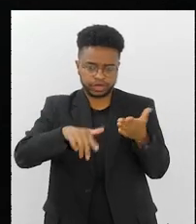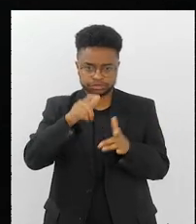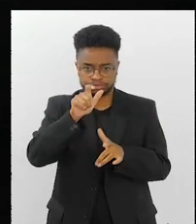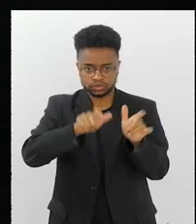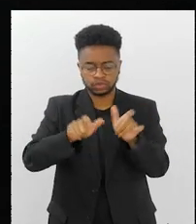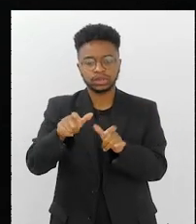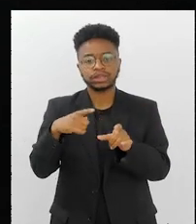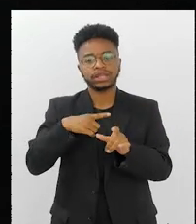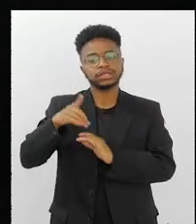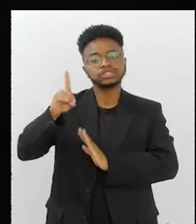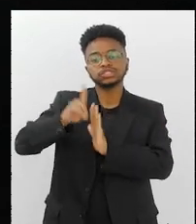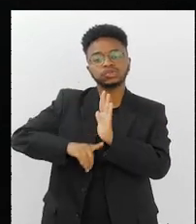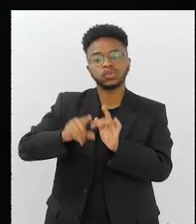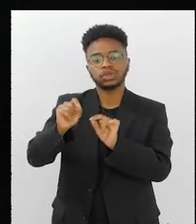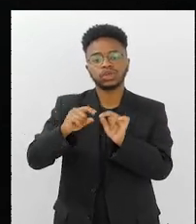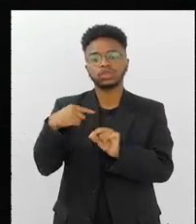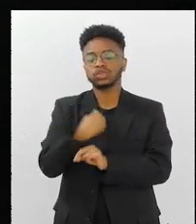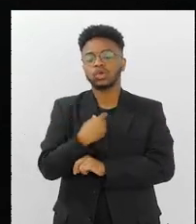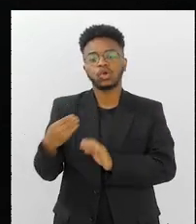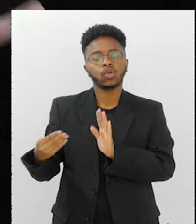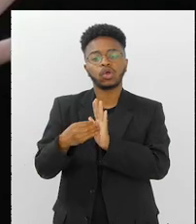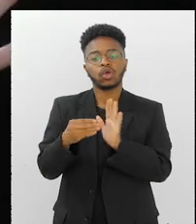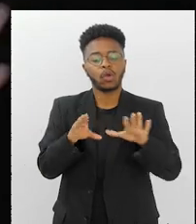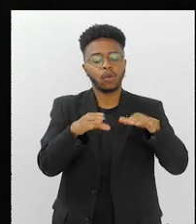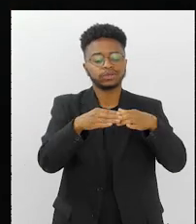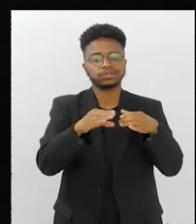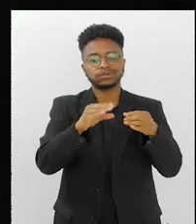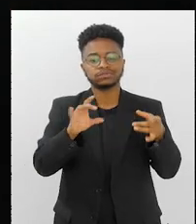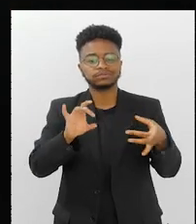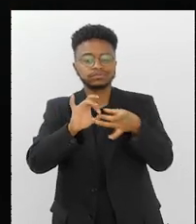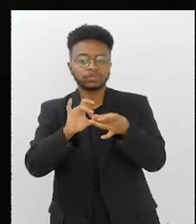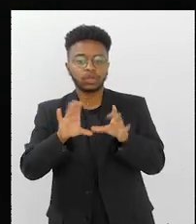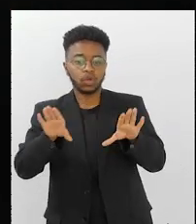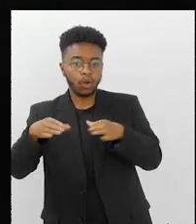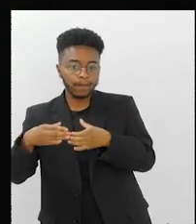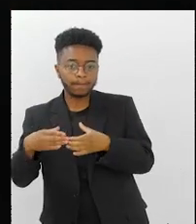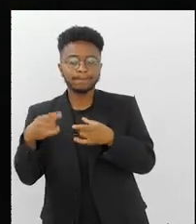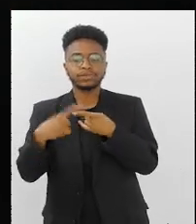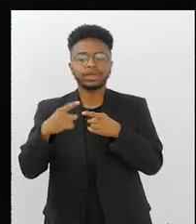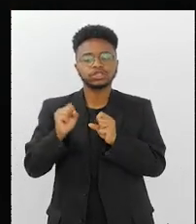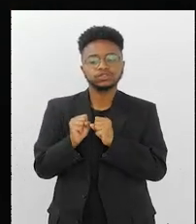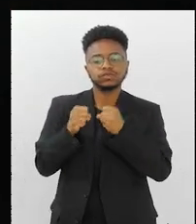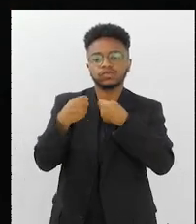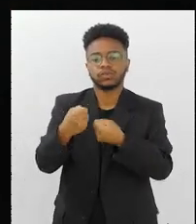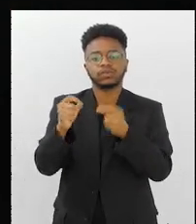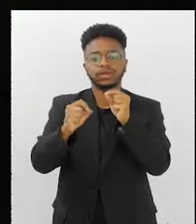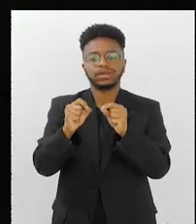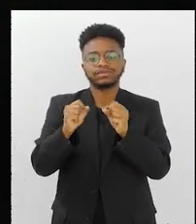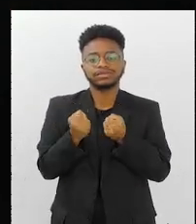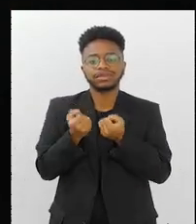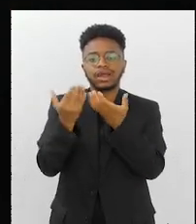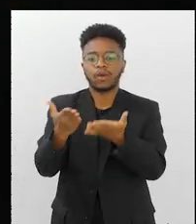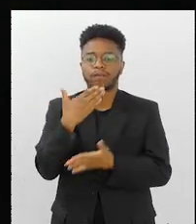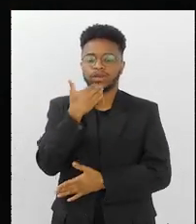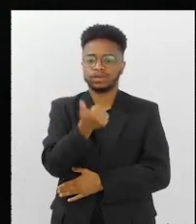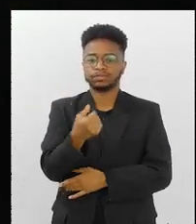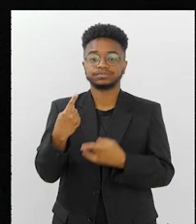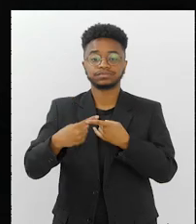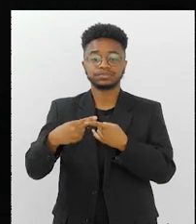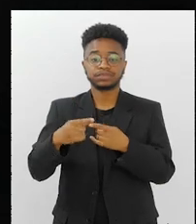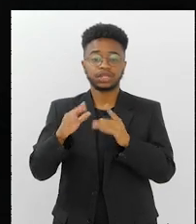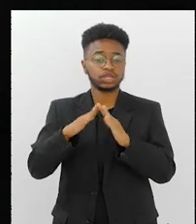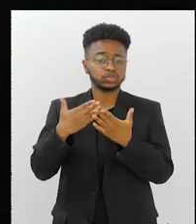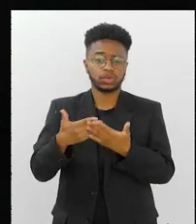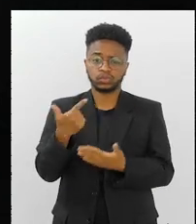direção que a gente chamava até de comissão de comissão porque era uma comissão que tava ali empenhada em fazer o melhor a escola não